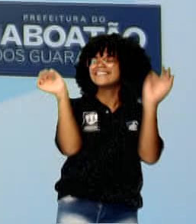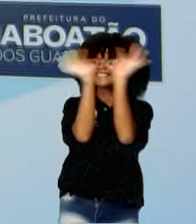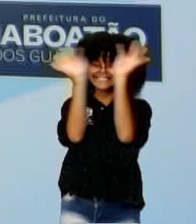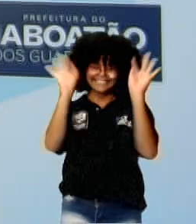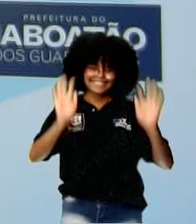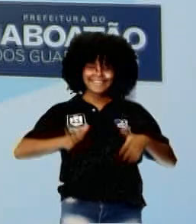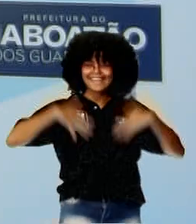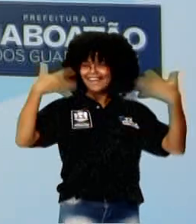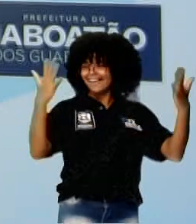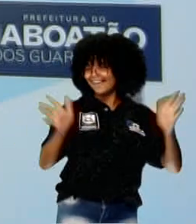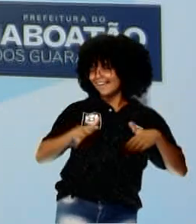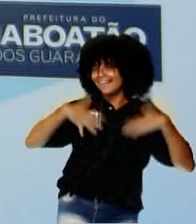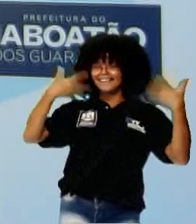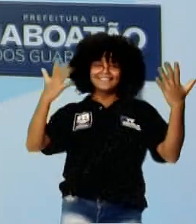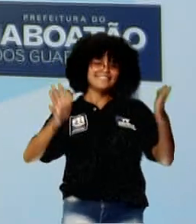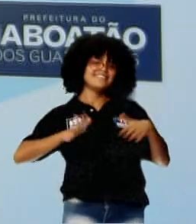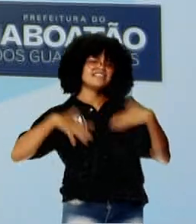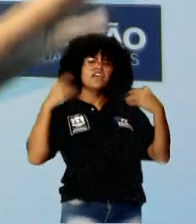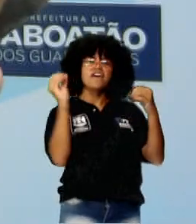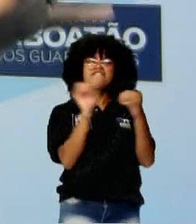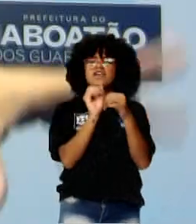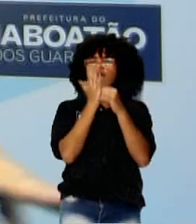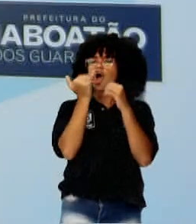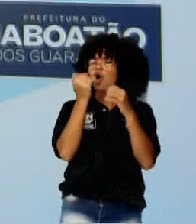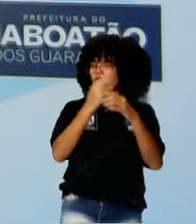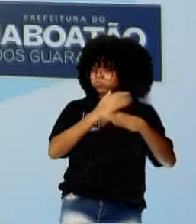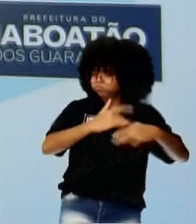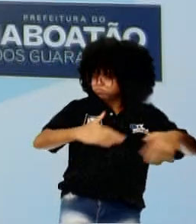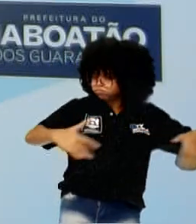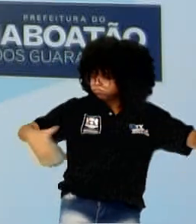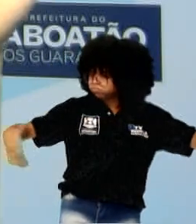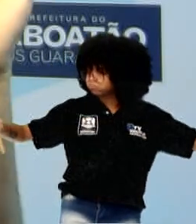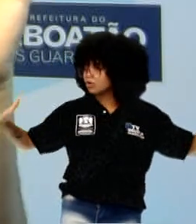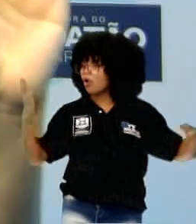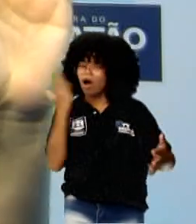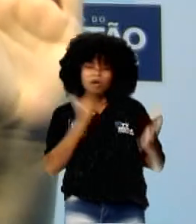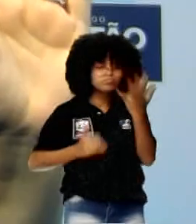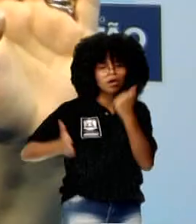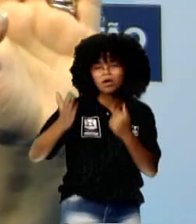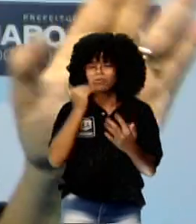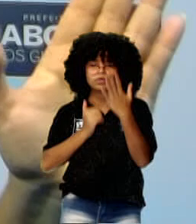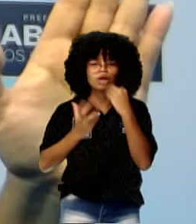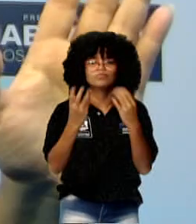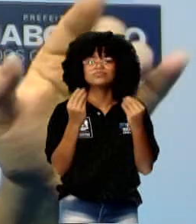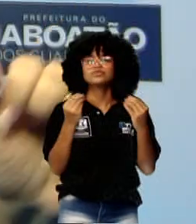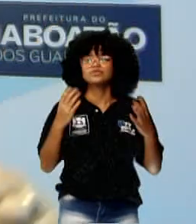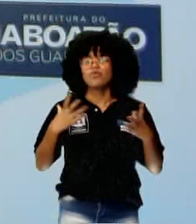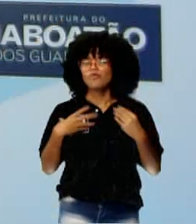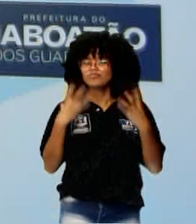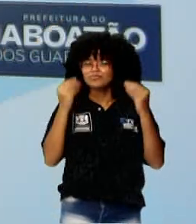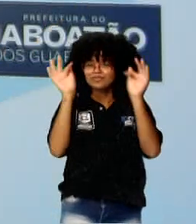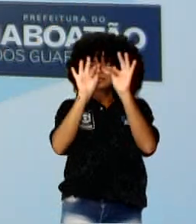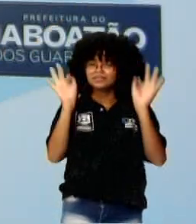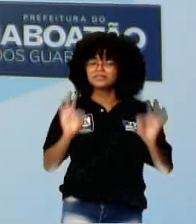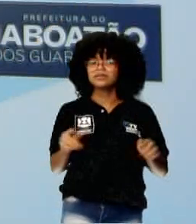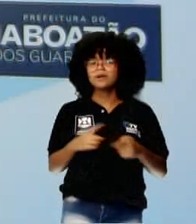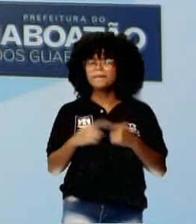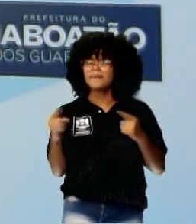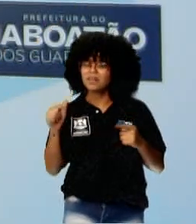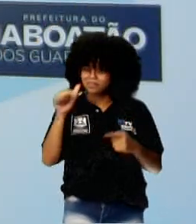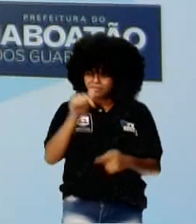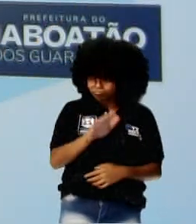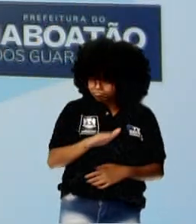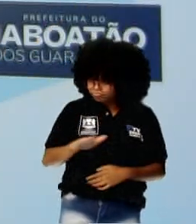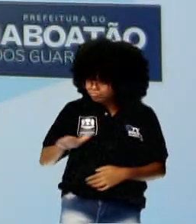feliz e satisfeita, fez um banquete, começou a comer comemorando a sua vitória. Mas enquanto isso, os anões estavam